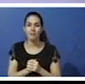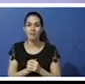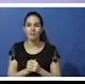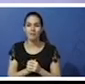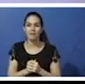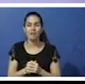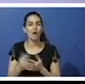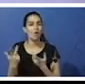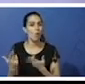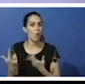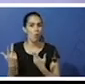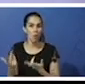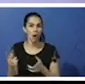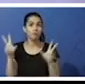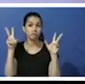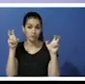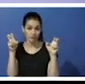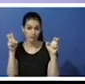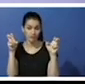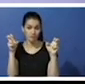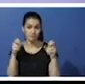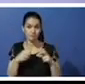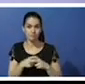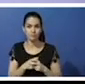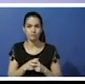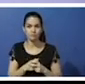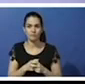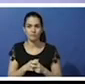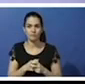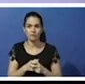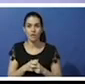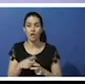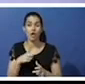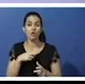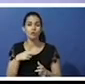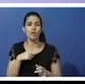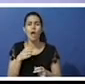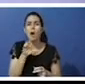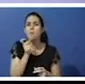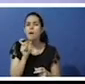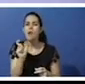ter a mesma temática, tá? Igual aqui, eu tenho a palavra